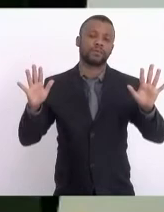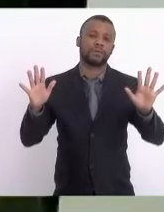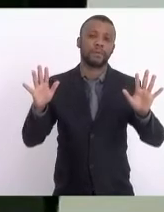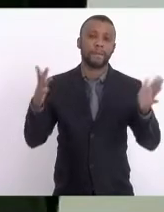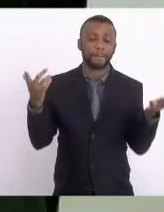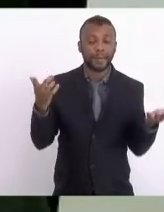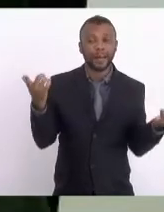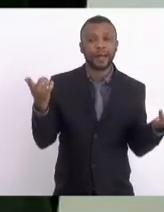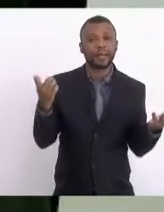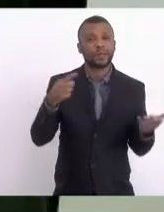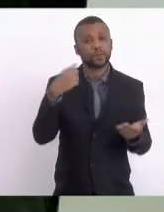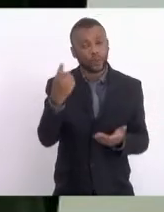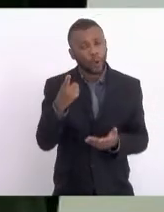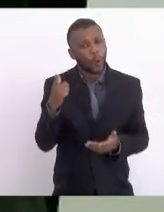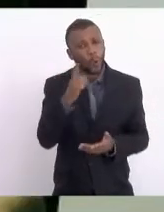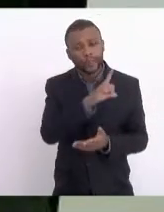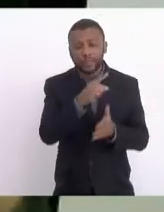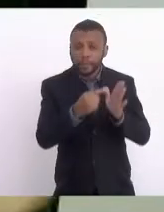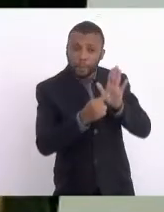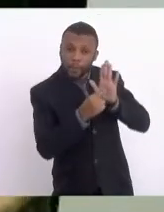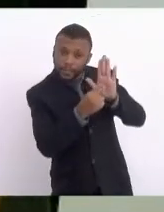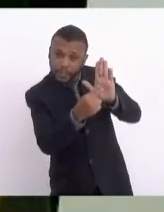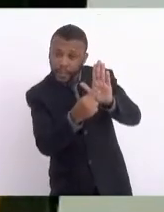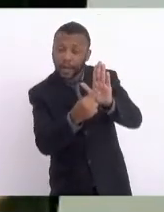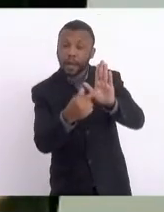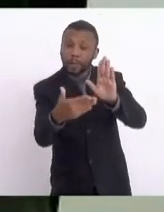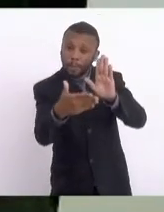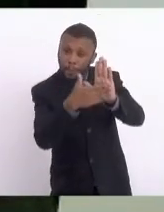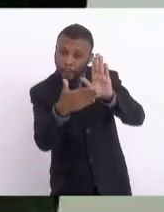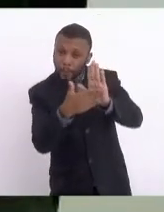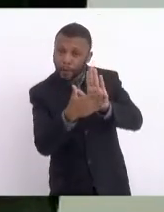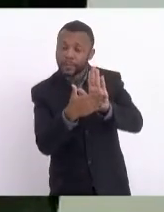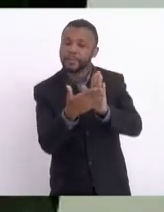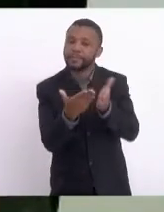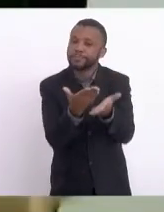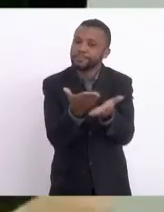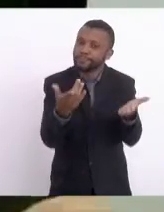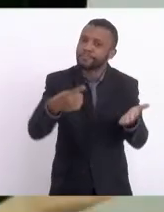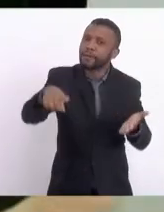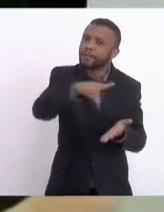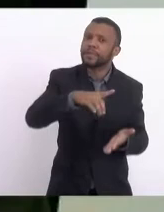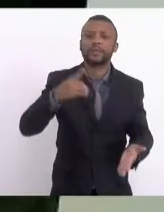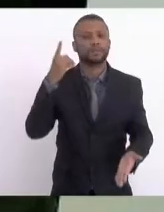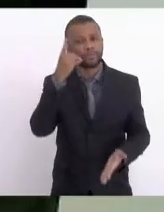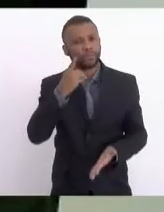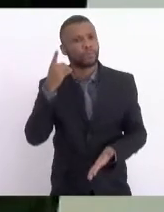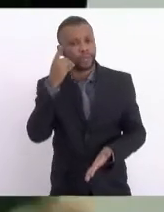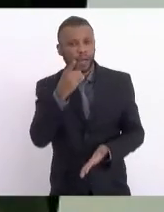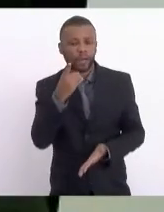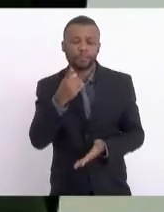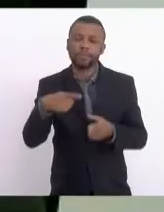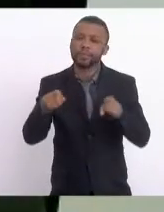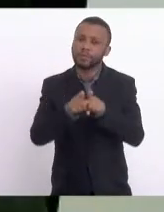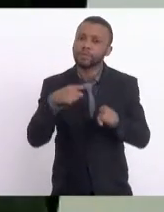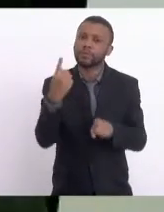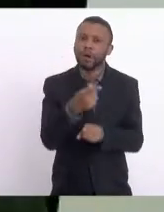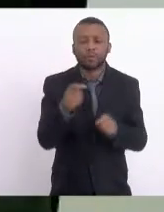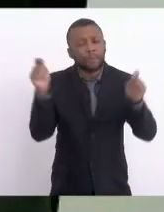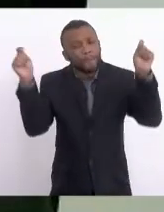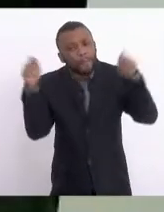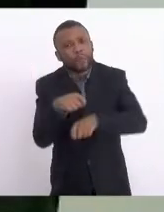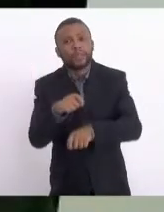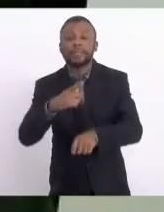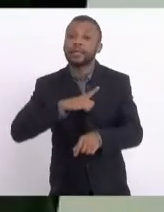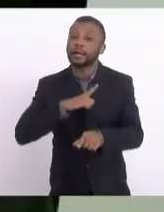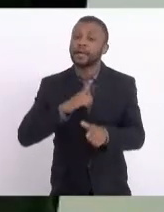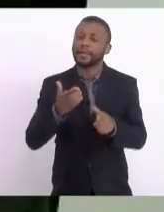como proposta para os senhores parlamentares. E poderíamos até, já que essa questão foi